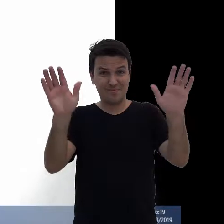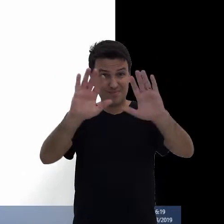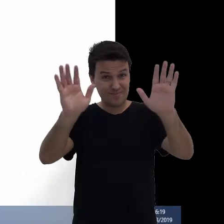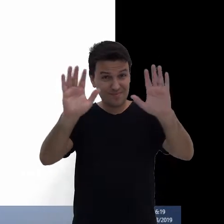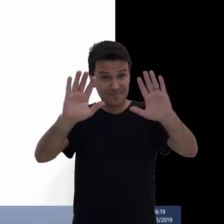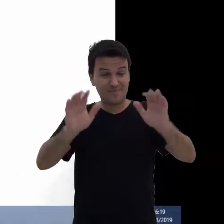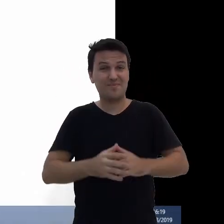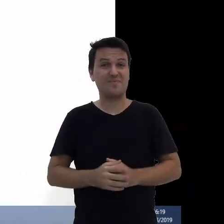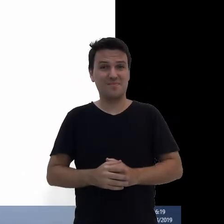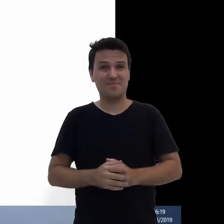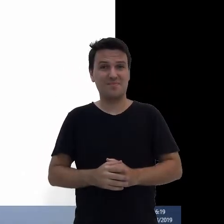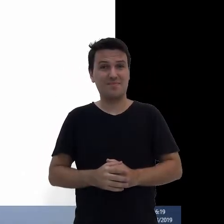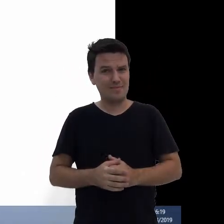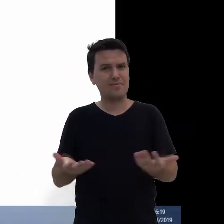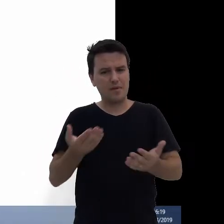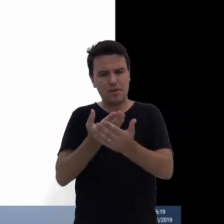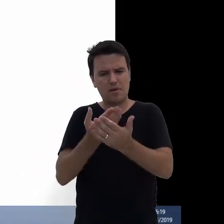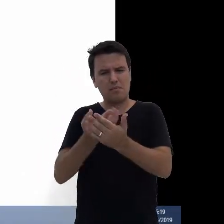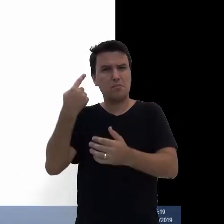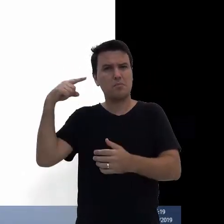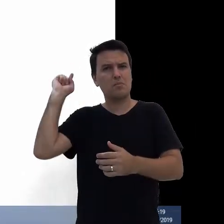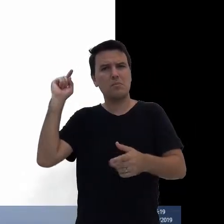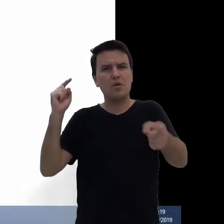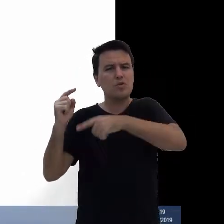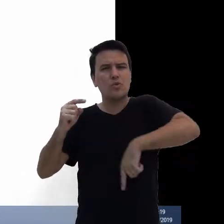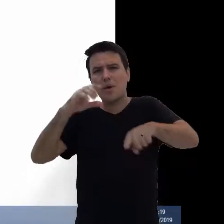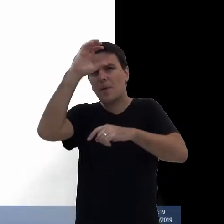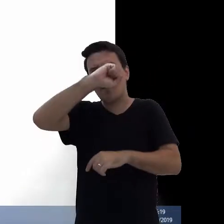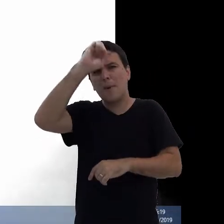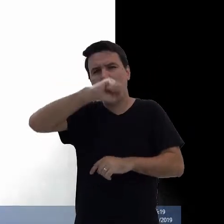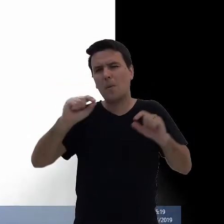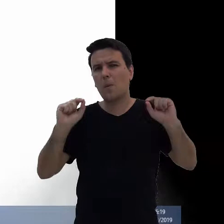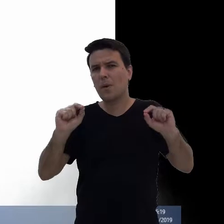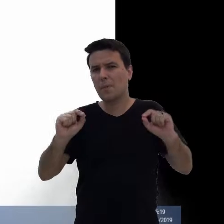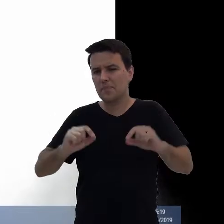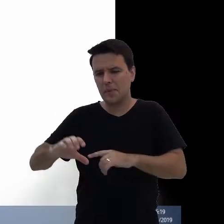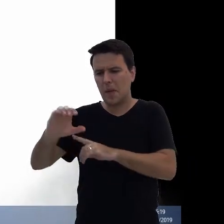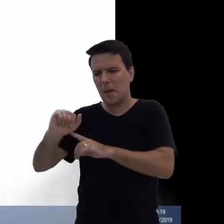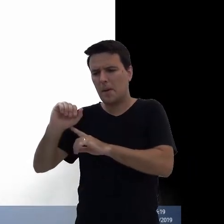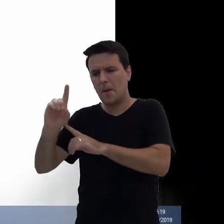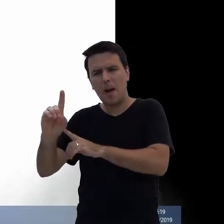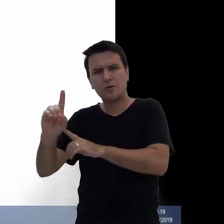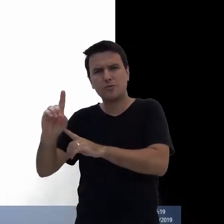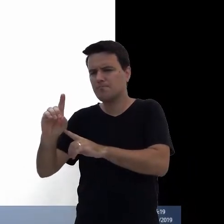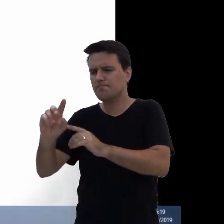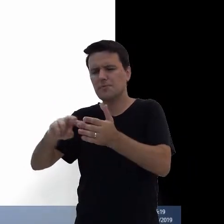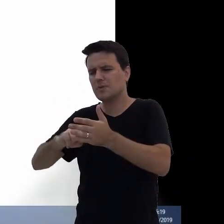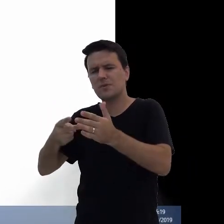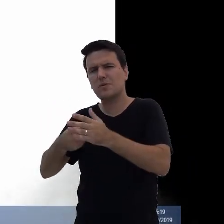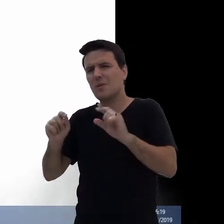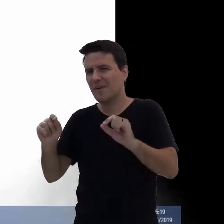Olá, pessoal! Na nossa última aula, nós vimos a diferença entre CAD, o que